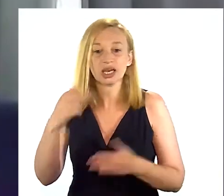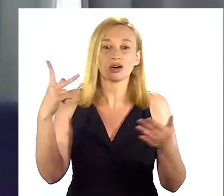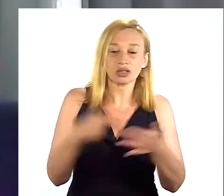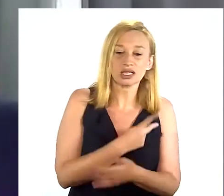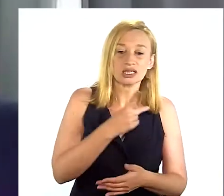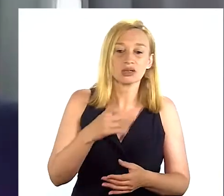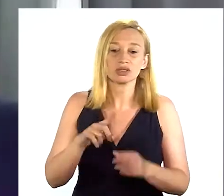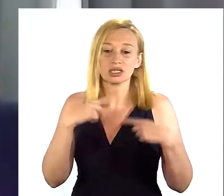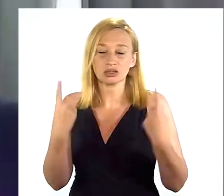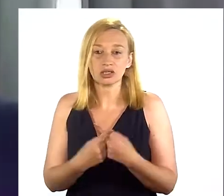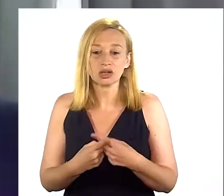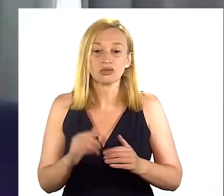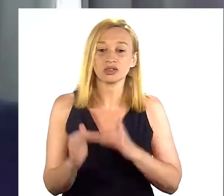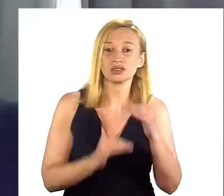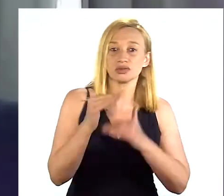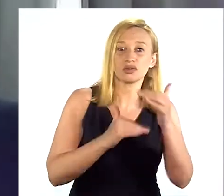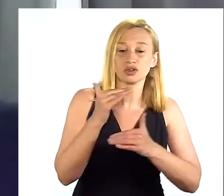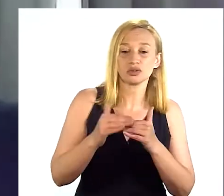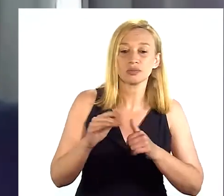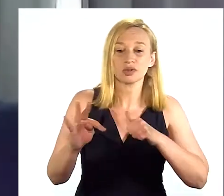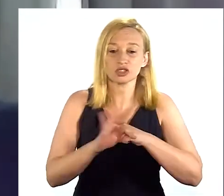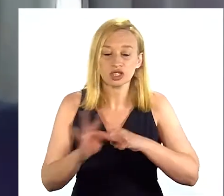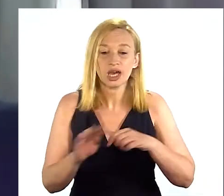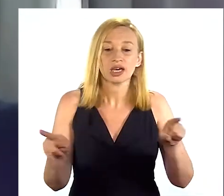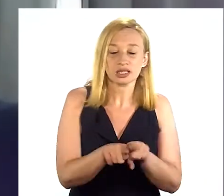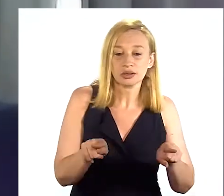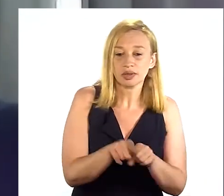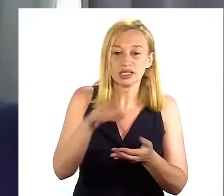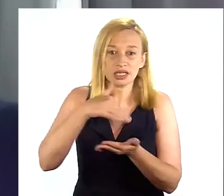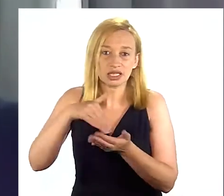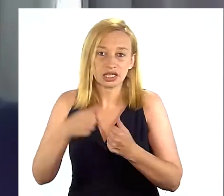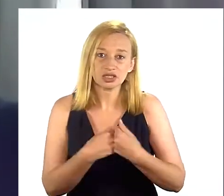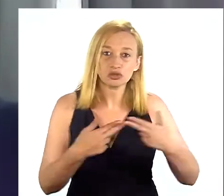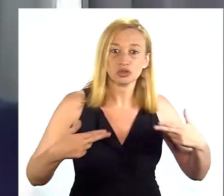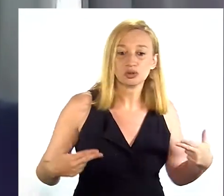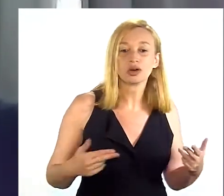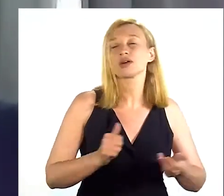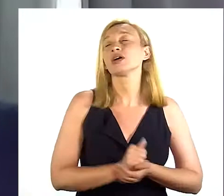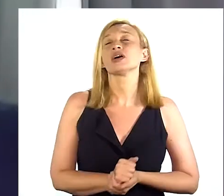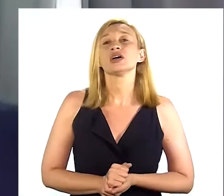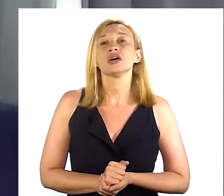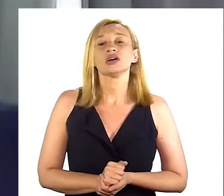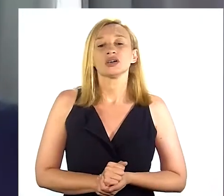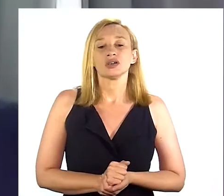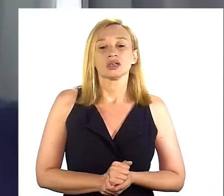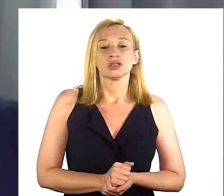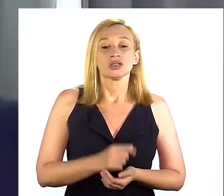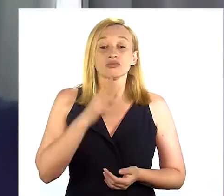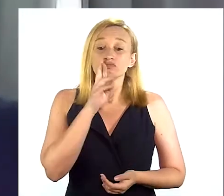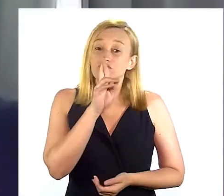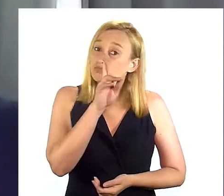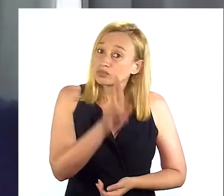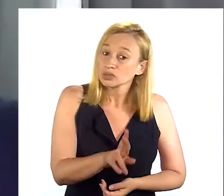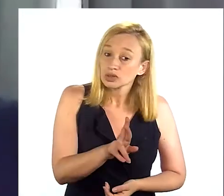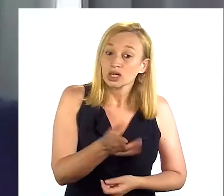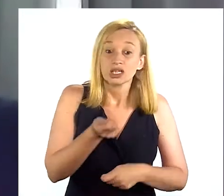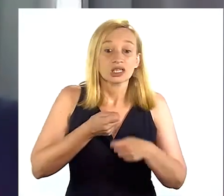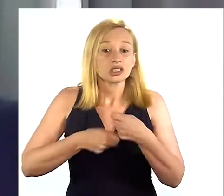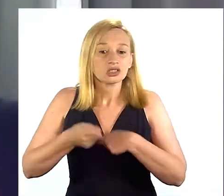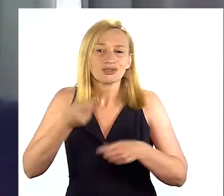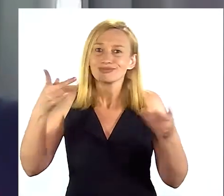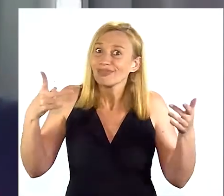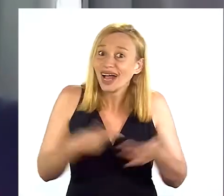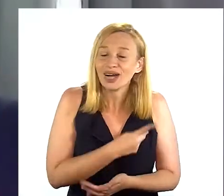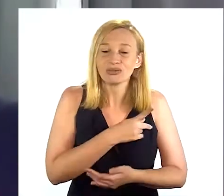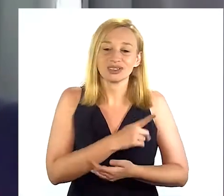Geisa, que aconteceu nesse encontro, que foi desenvolvido pelos técnicos também da Secretaria de Transporte, é que os resultados